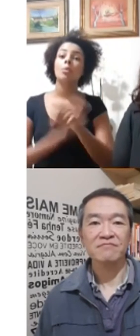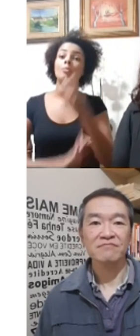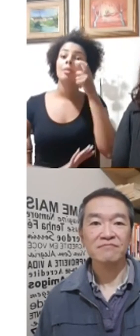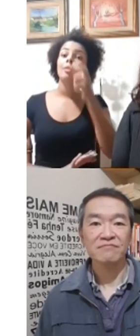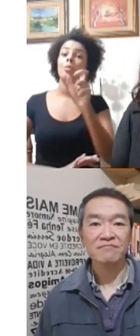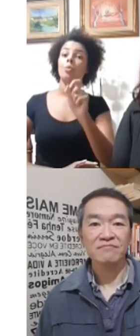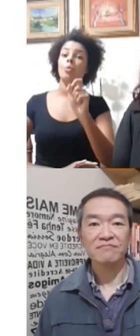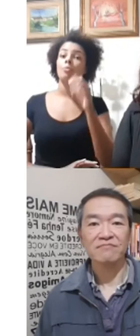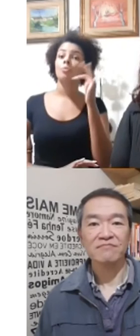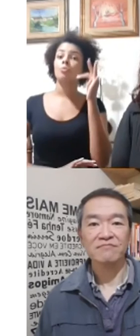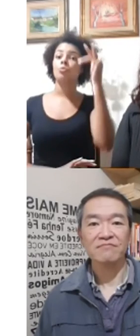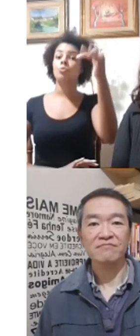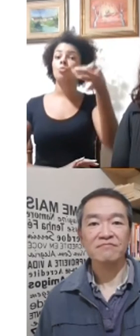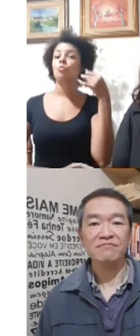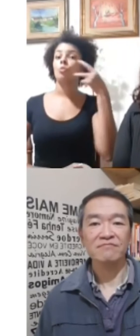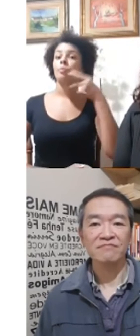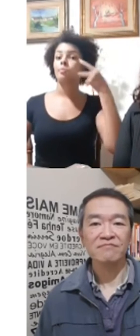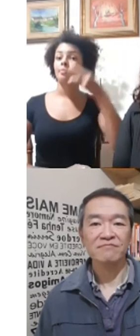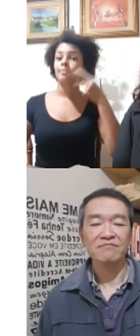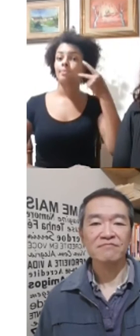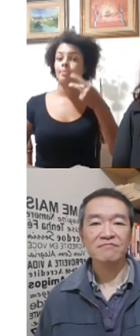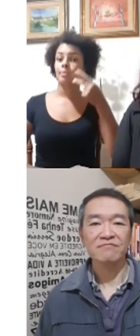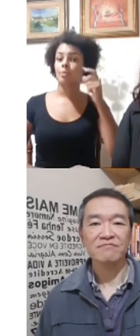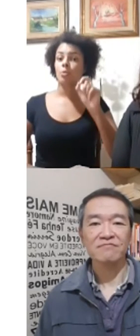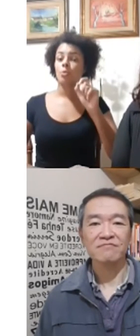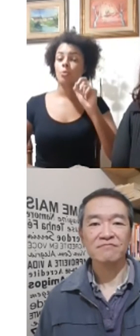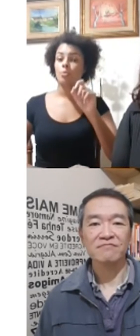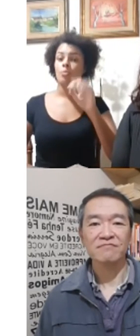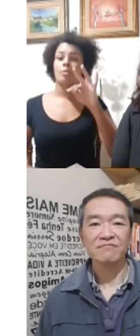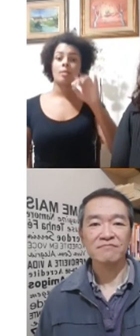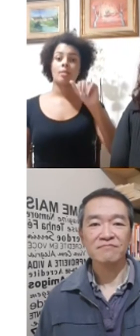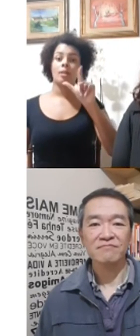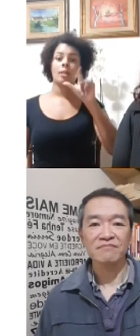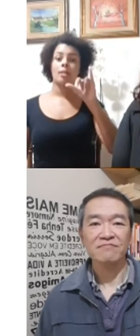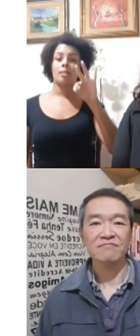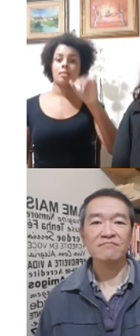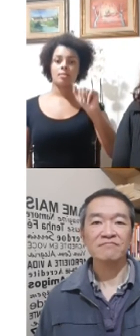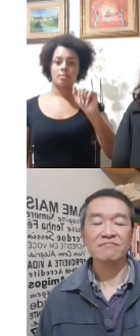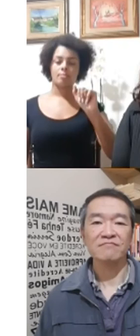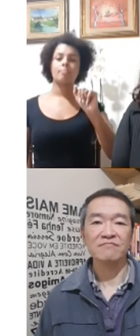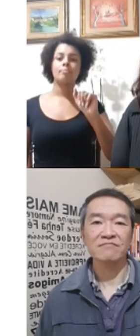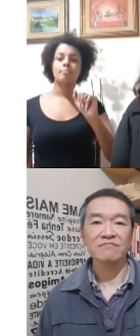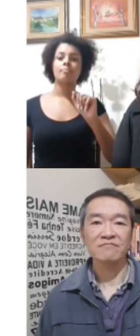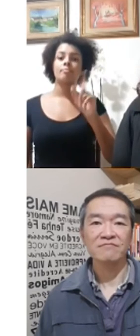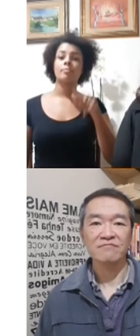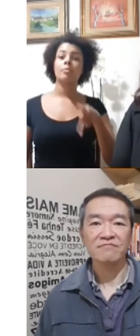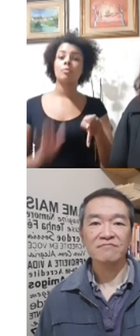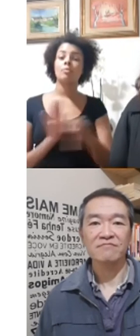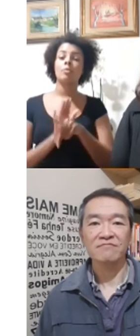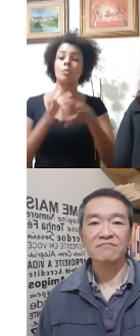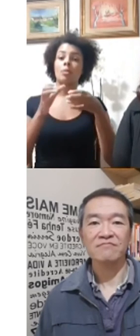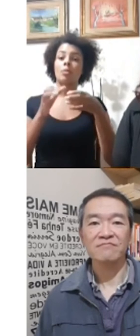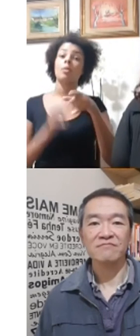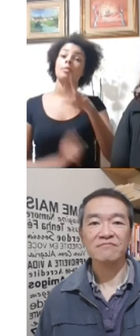os futuros vereadores. Deixa eu ver de quem que é, da Talita Romão. Ela é de